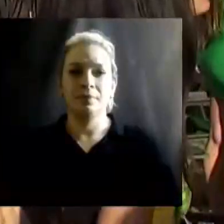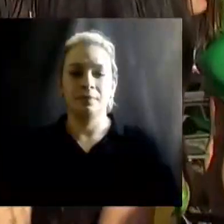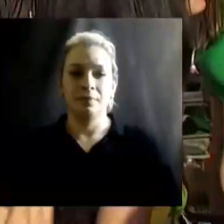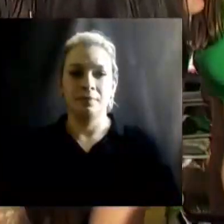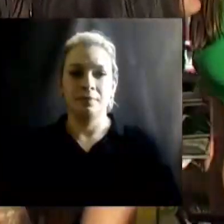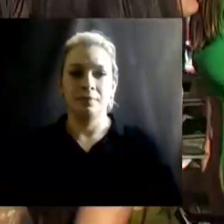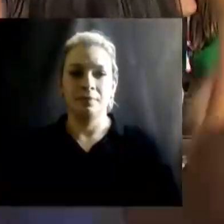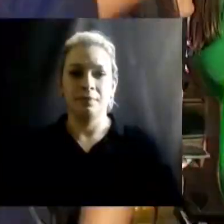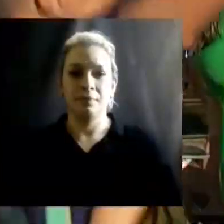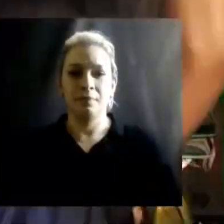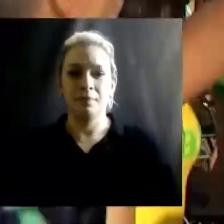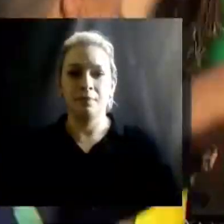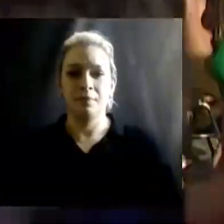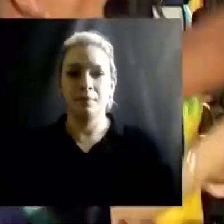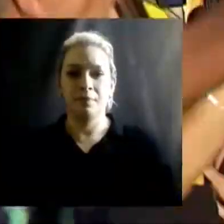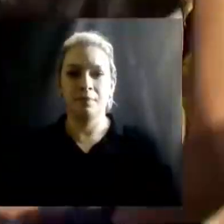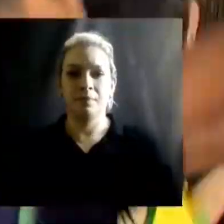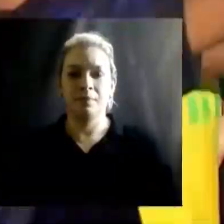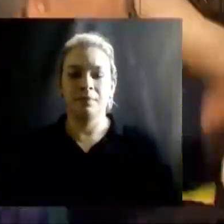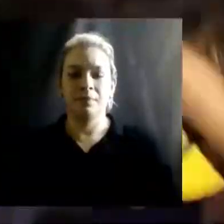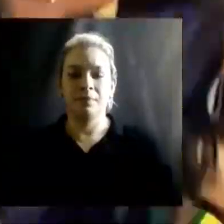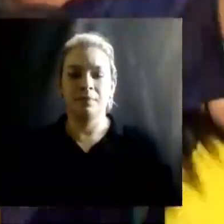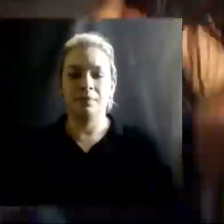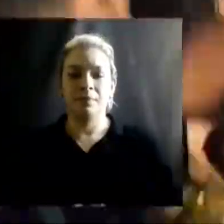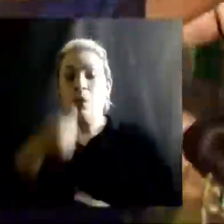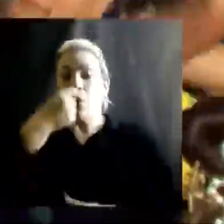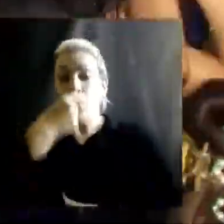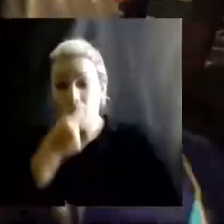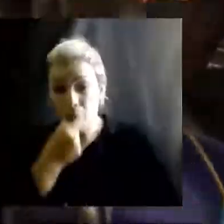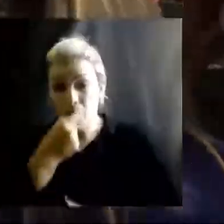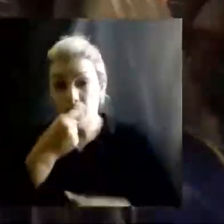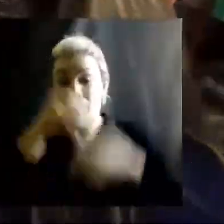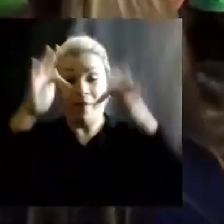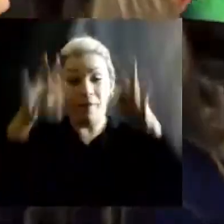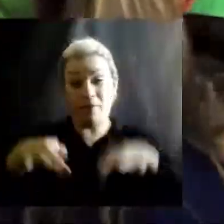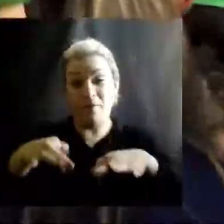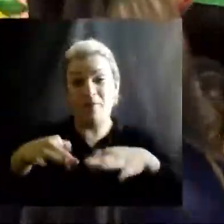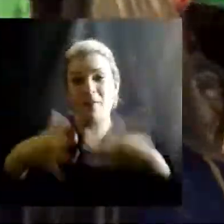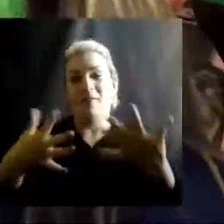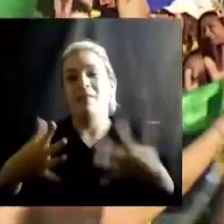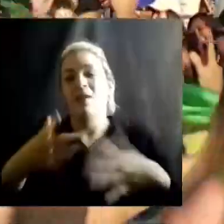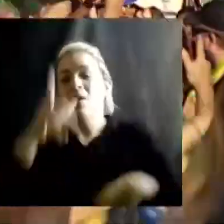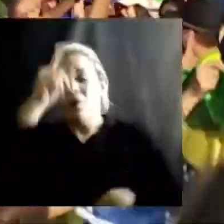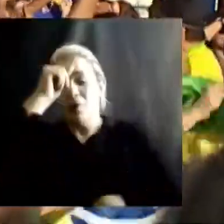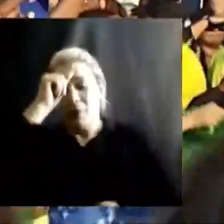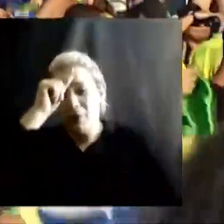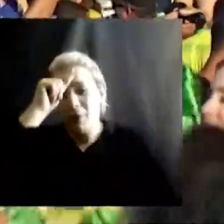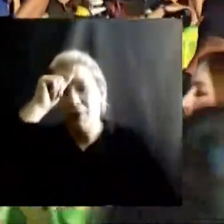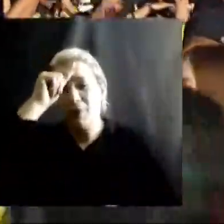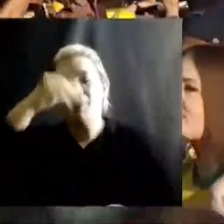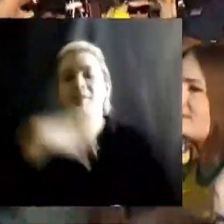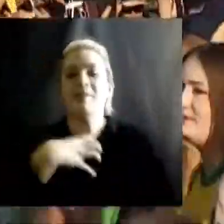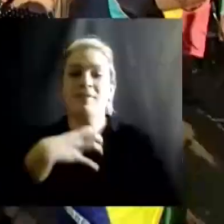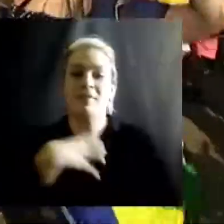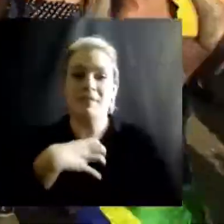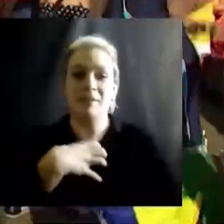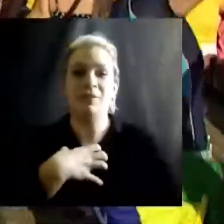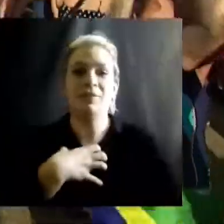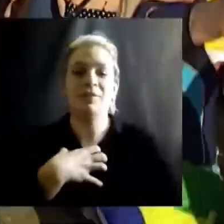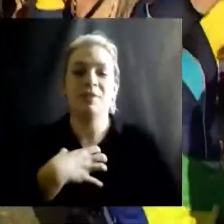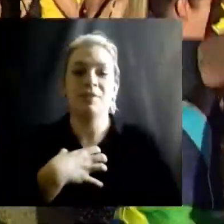Quando o apito final soou, o alívio tomou conta da praça e a comemoração voltou a ecoar entre as